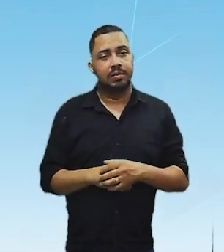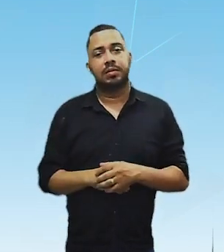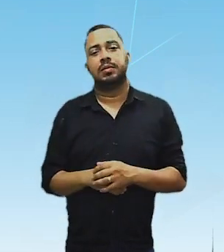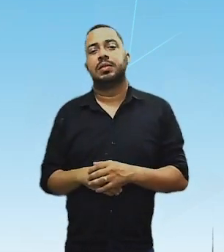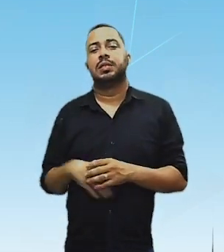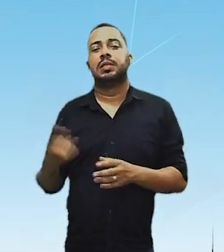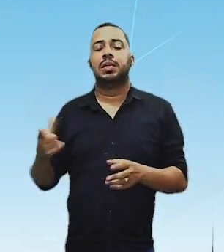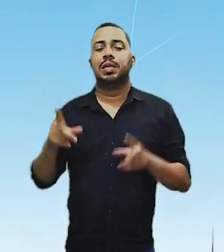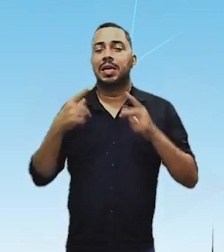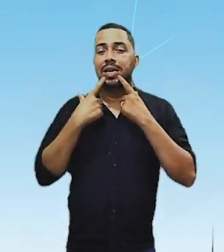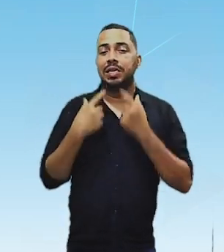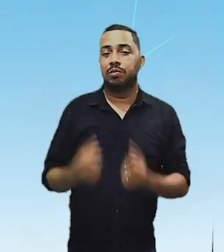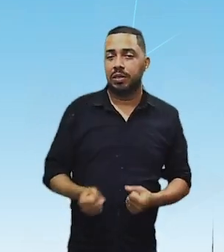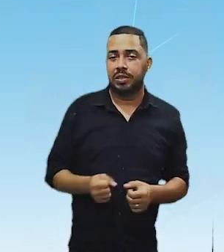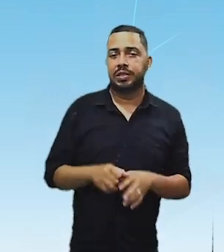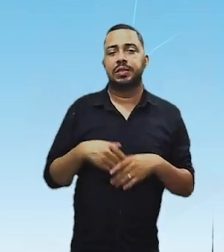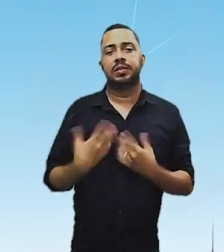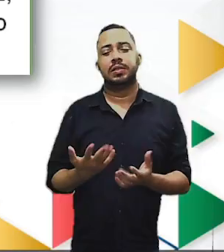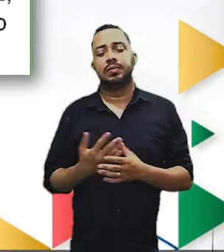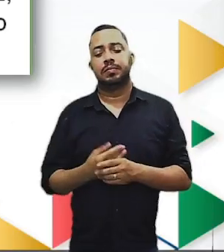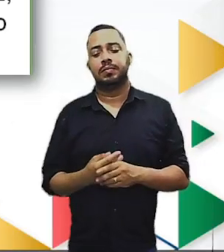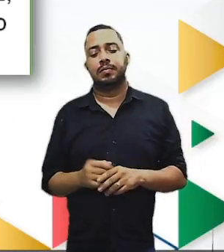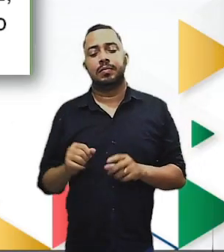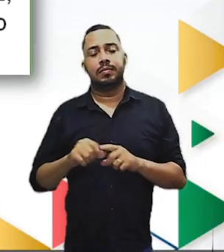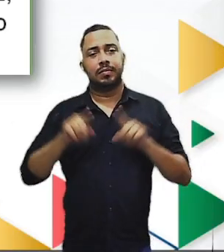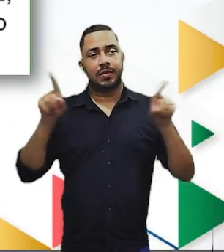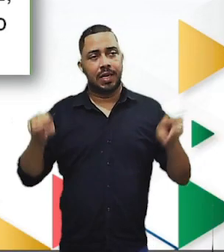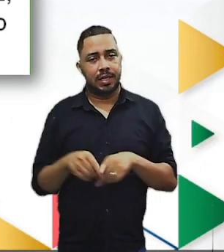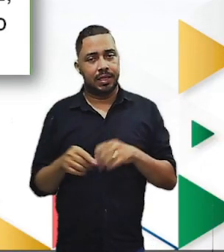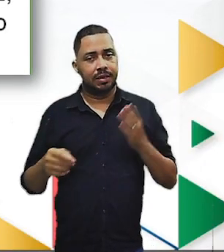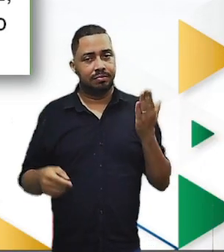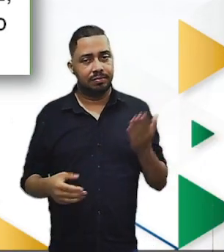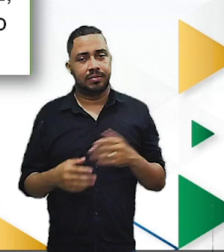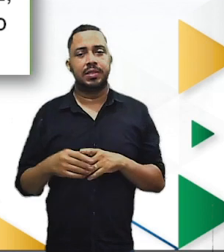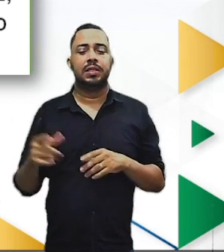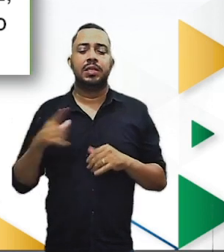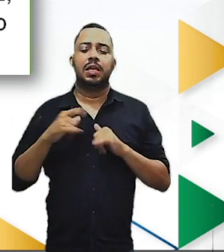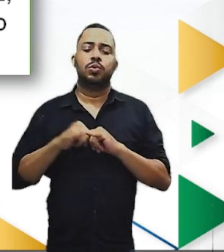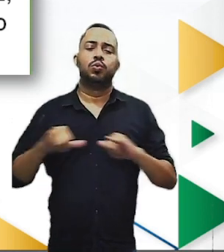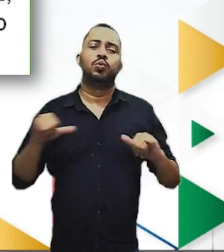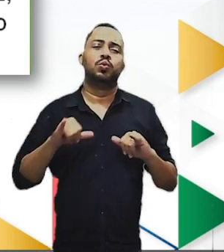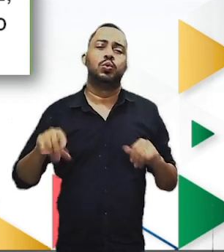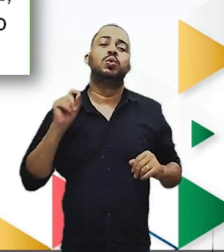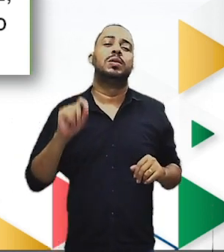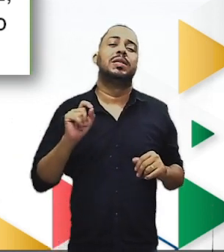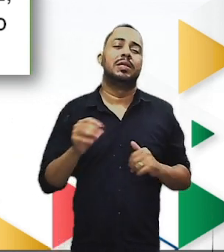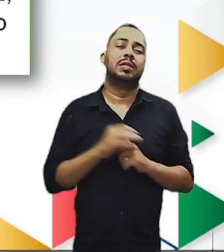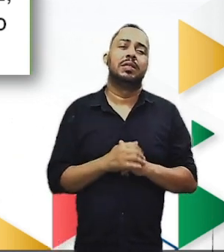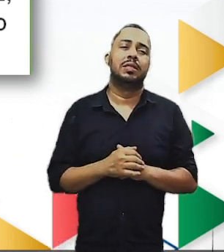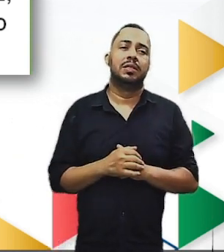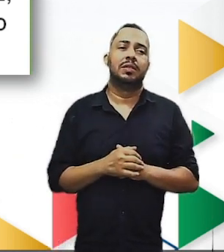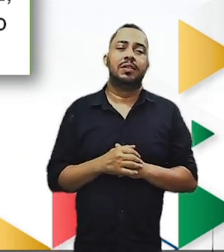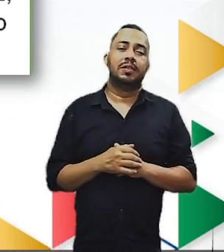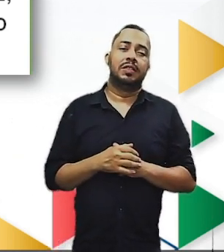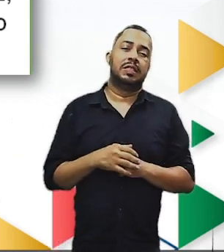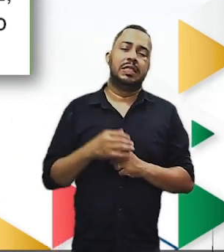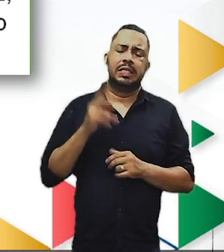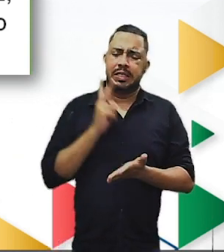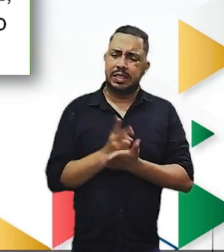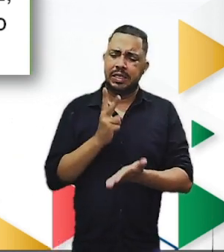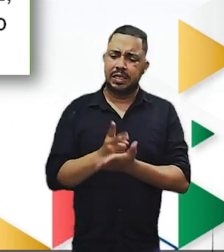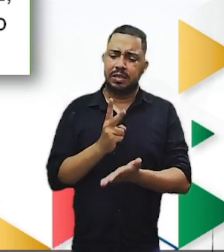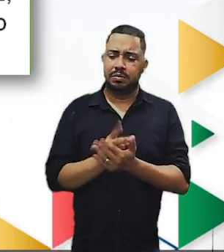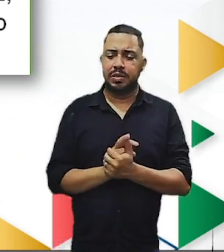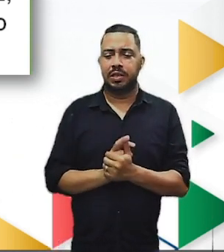da linguagem. E aqui na tela eu trago, olha o anúncio. O que é isso? Vamos ver? Assim, sempre quando vi